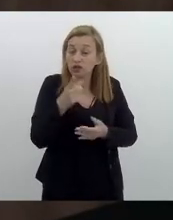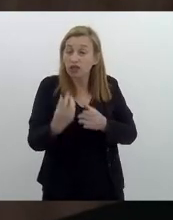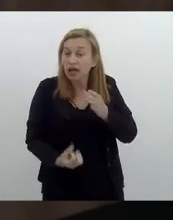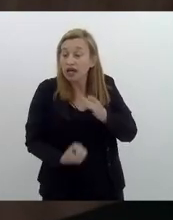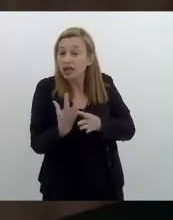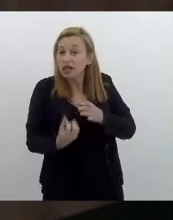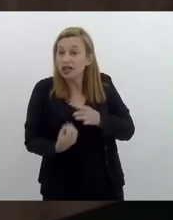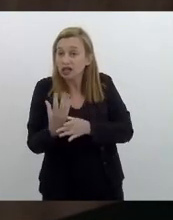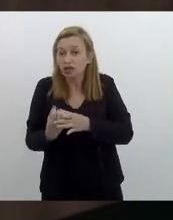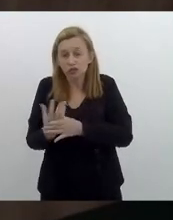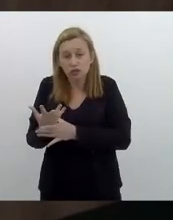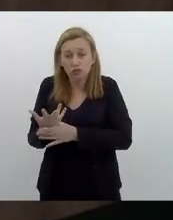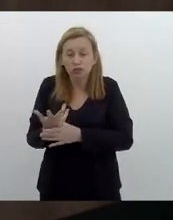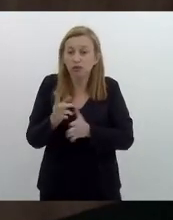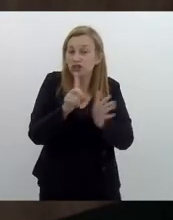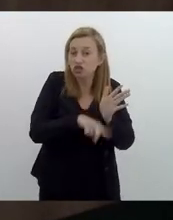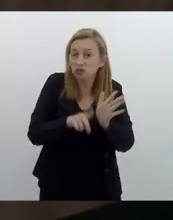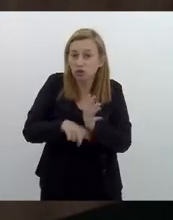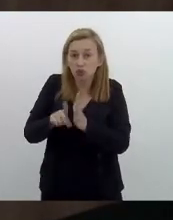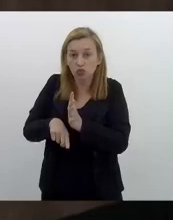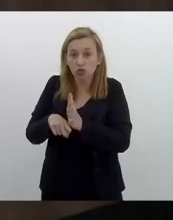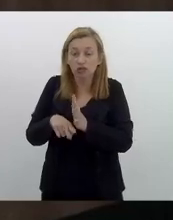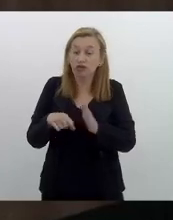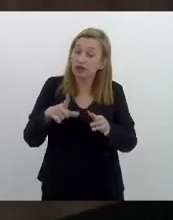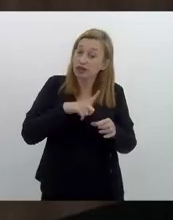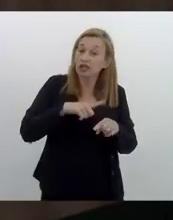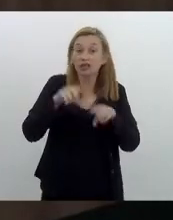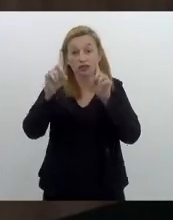O Estado